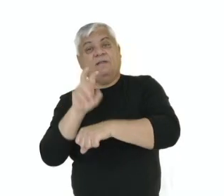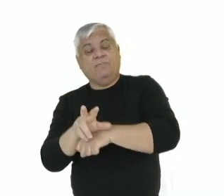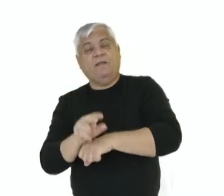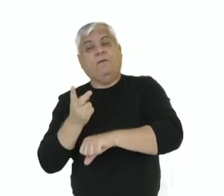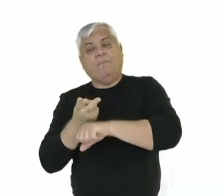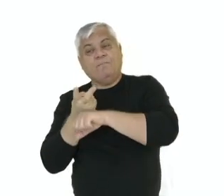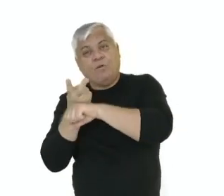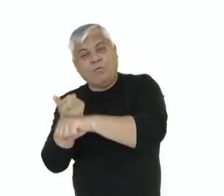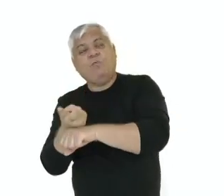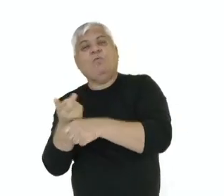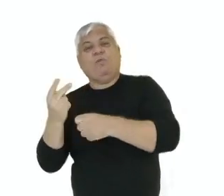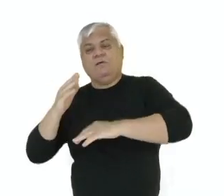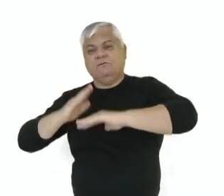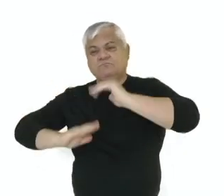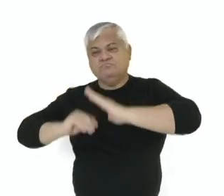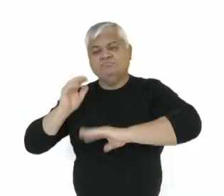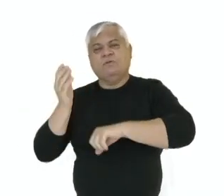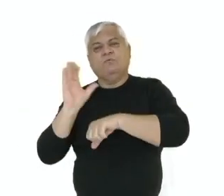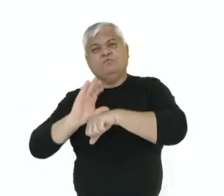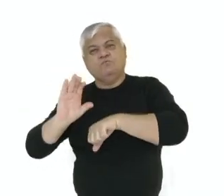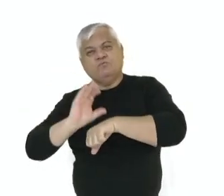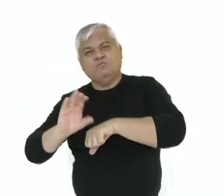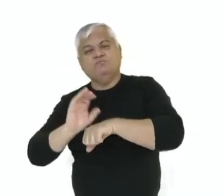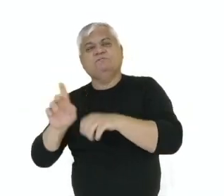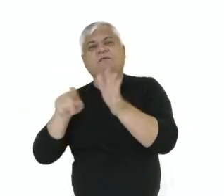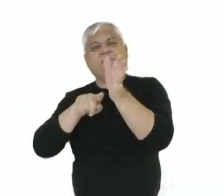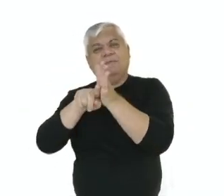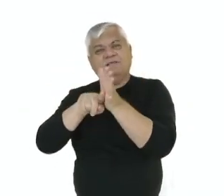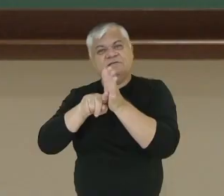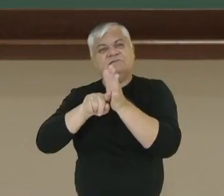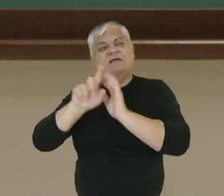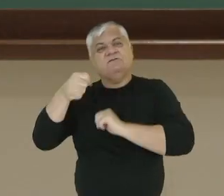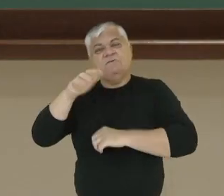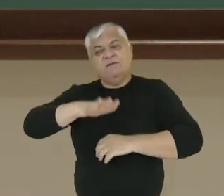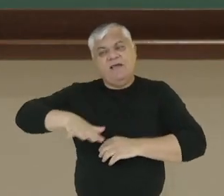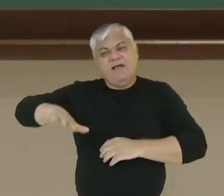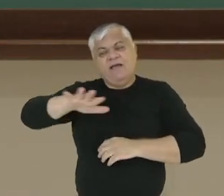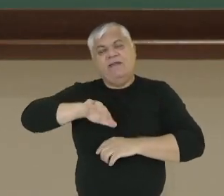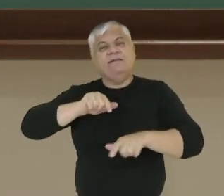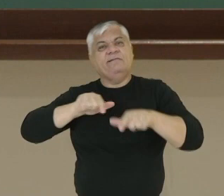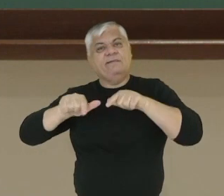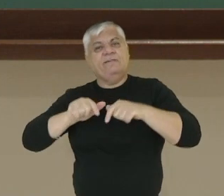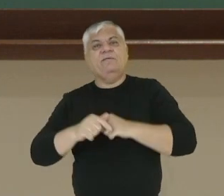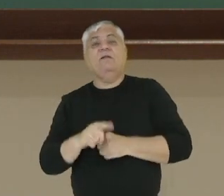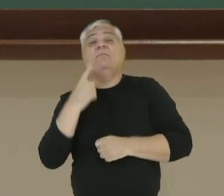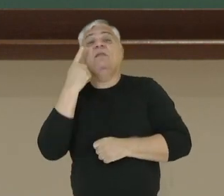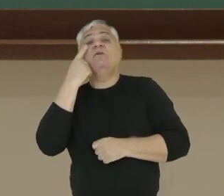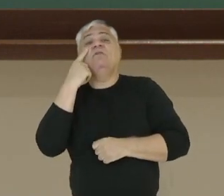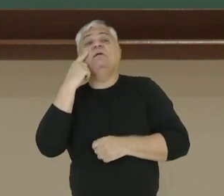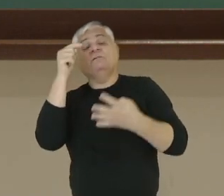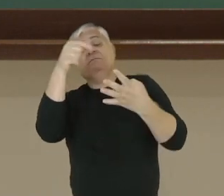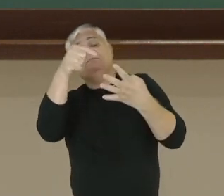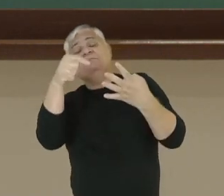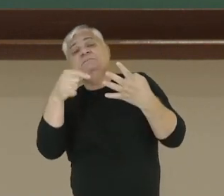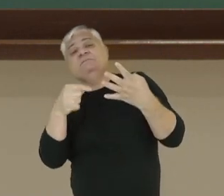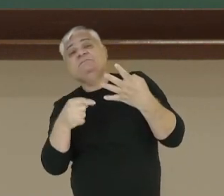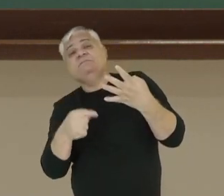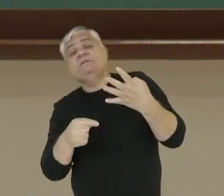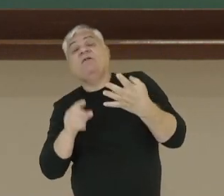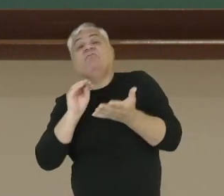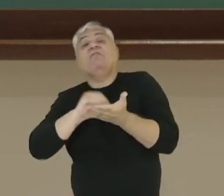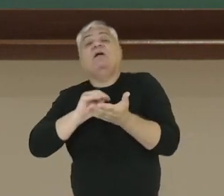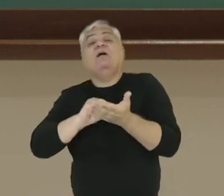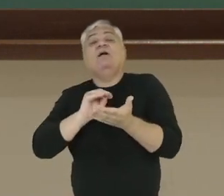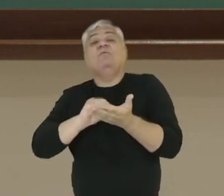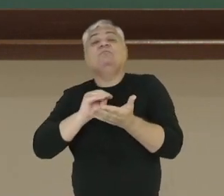uma qualificação profissional e realizar pesquisas sobre o mercado de trabalho, para você ver aí quais áreas são mais